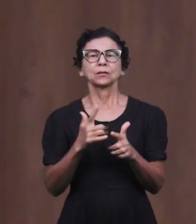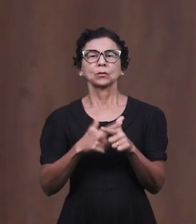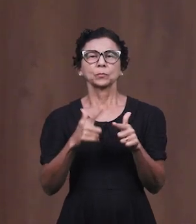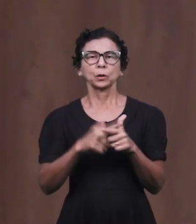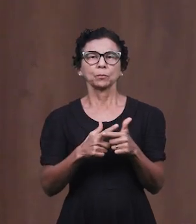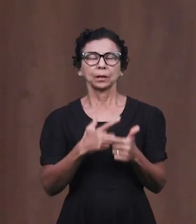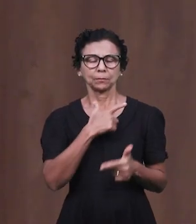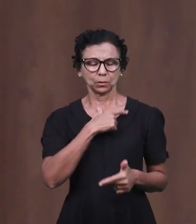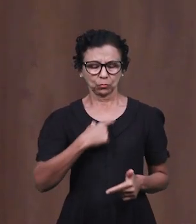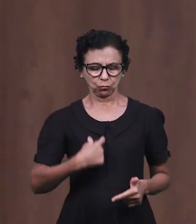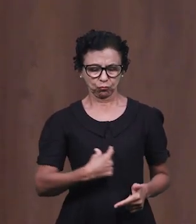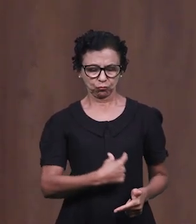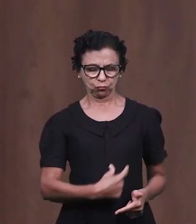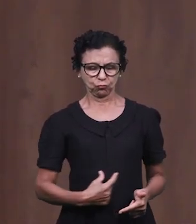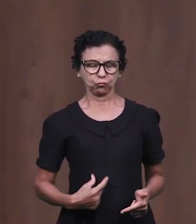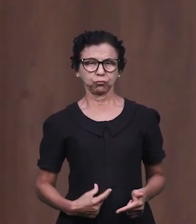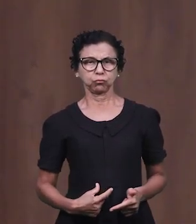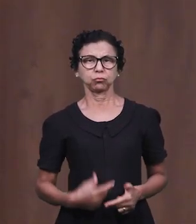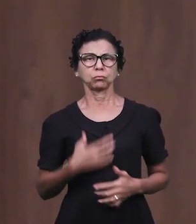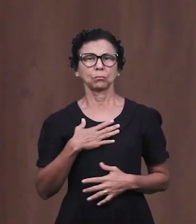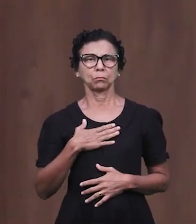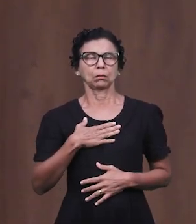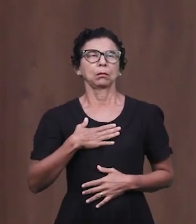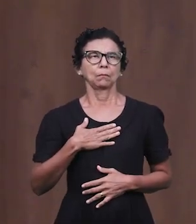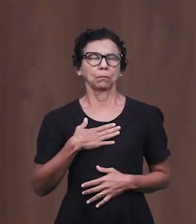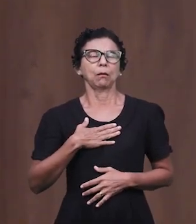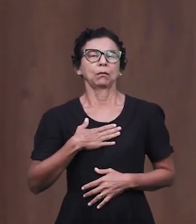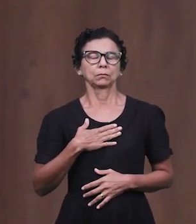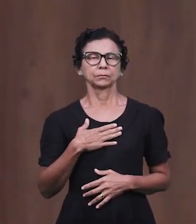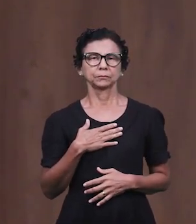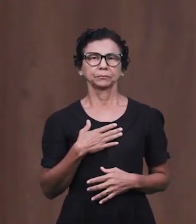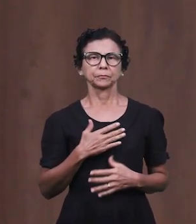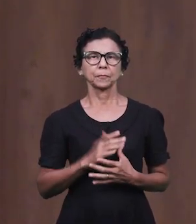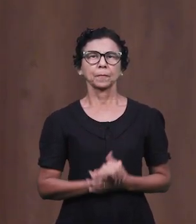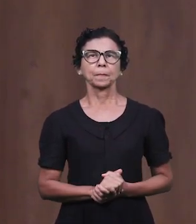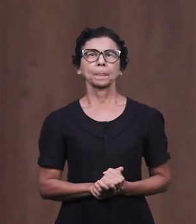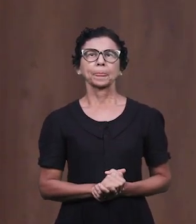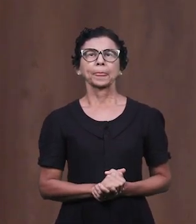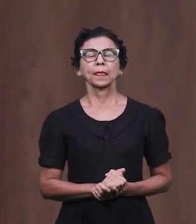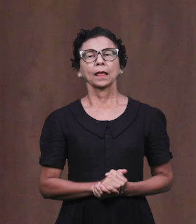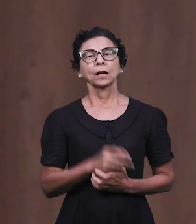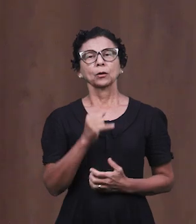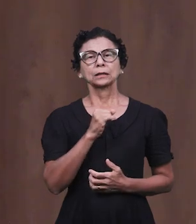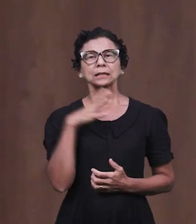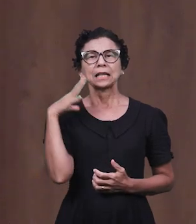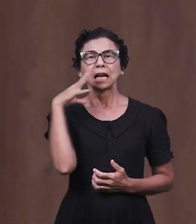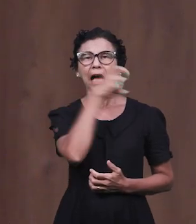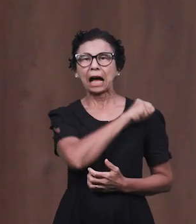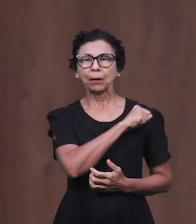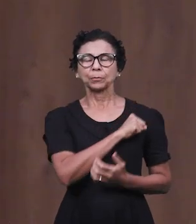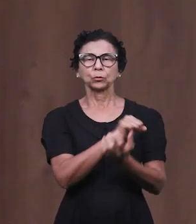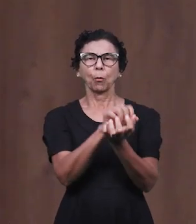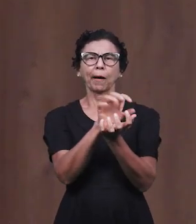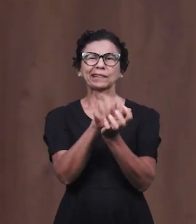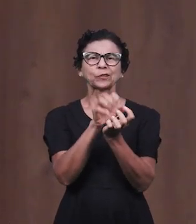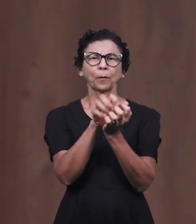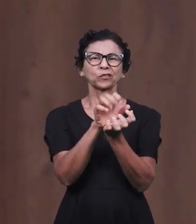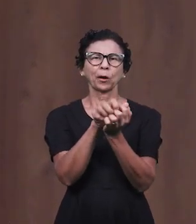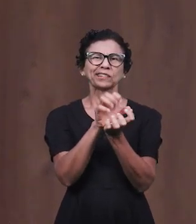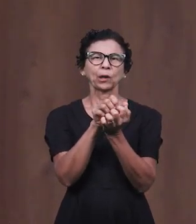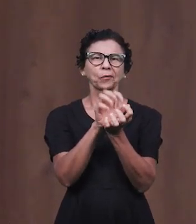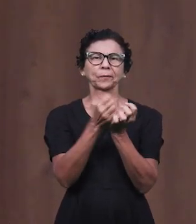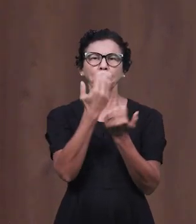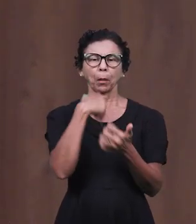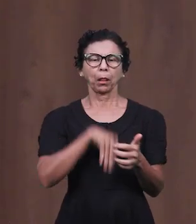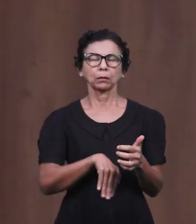refluxo, né? Agora, quem mastiga muito rápido pode estar contribuindo para o surgimento de